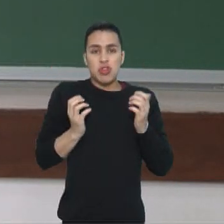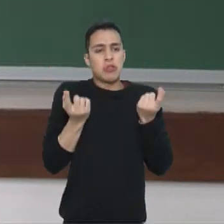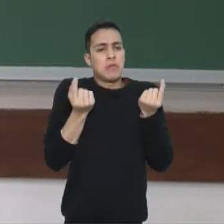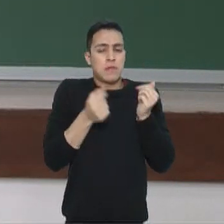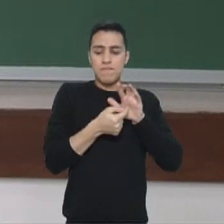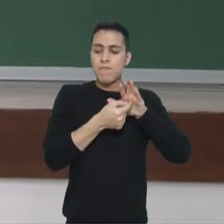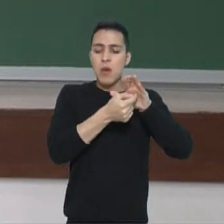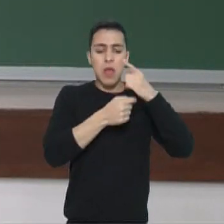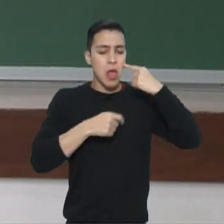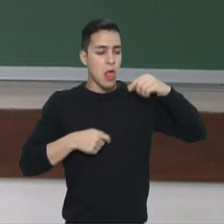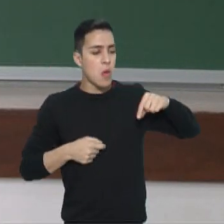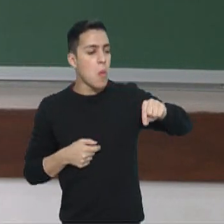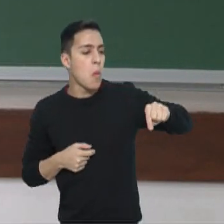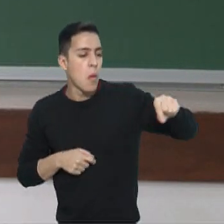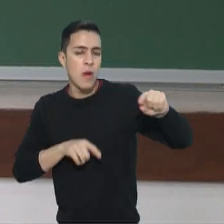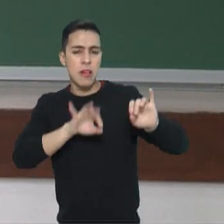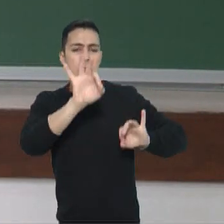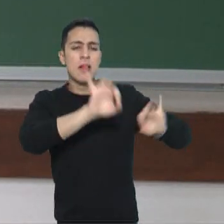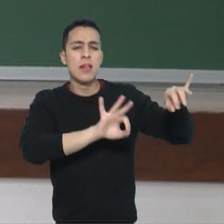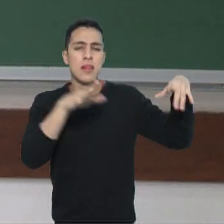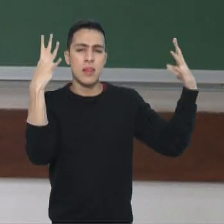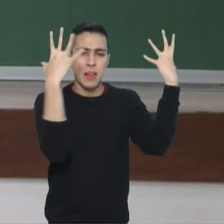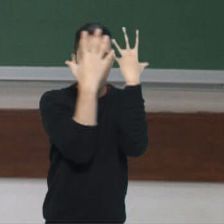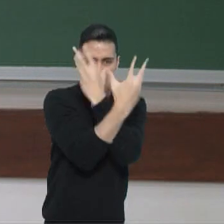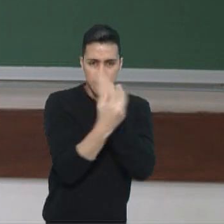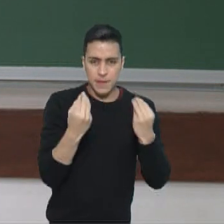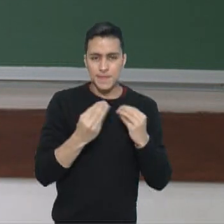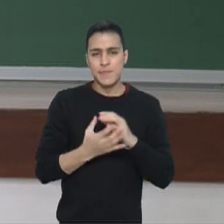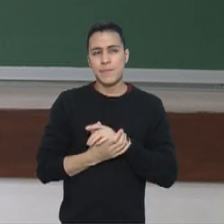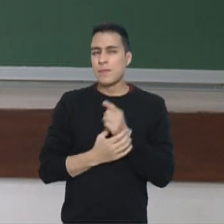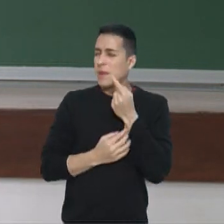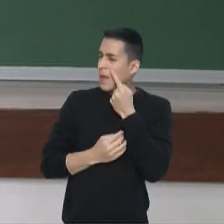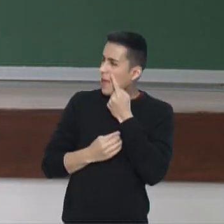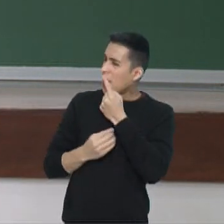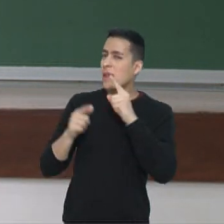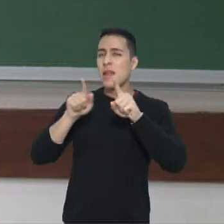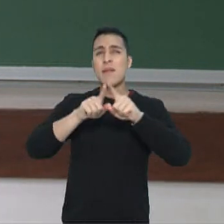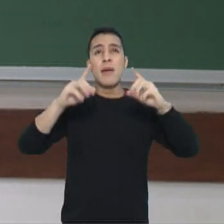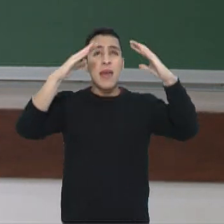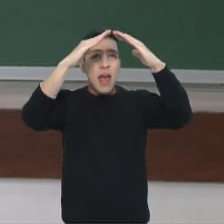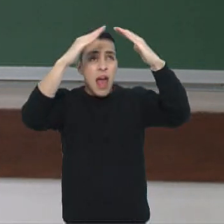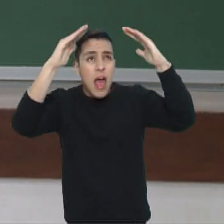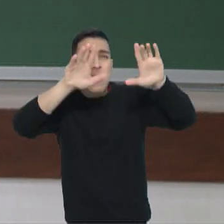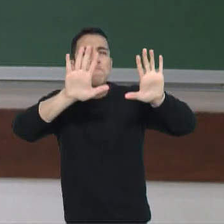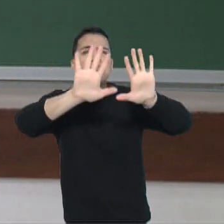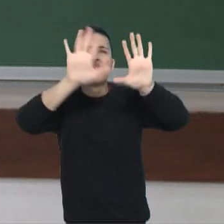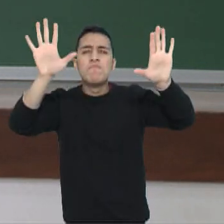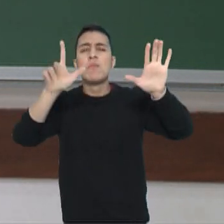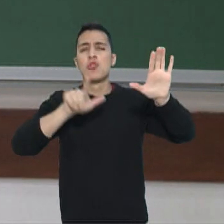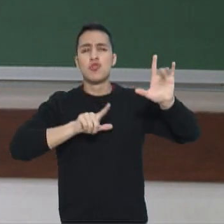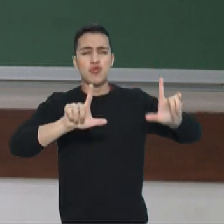tipo de enfeites, tá ok? E aqui também as pinturas dentro das habitações.